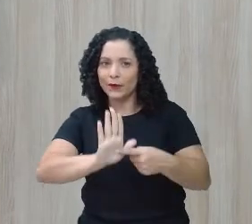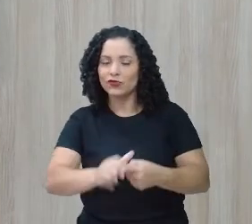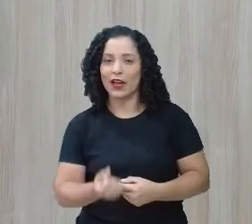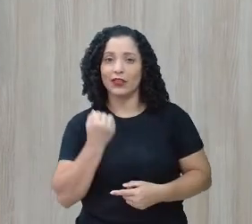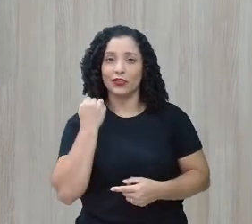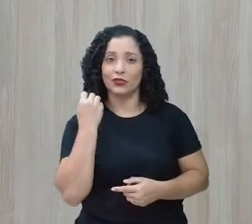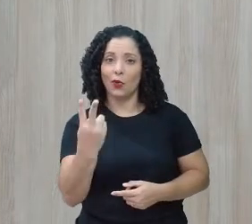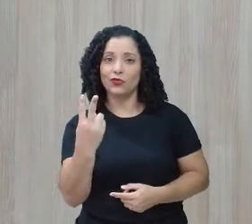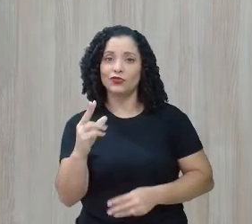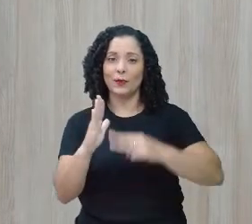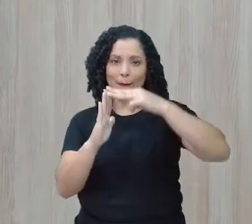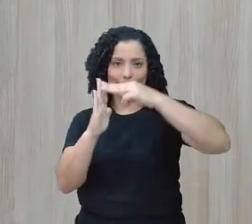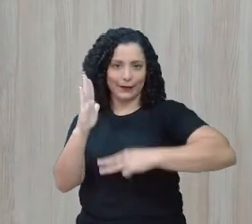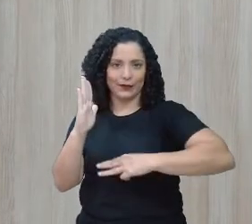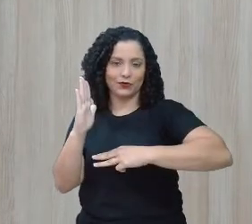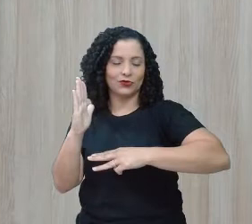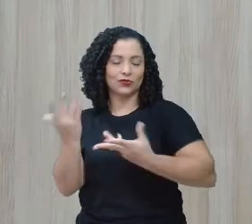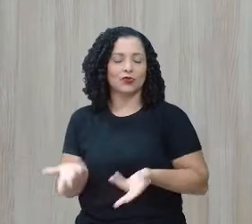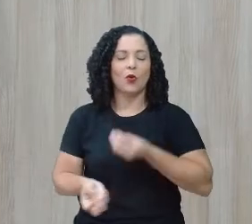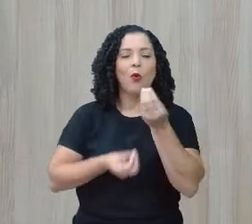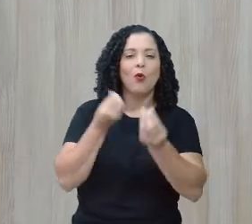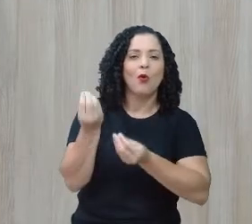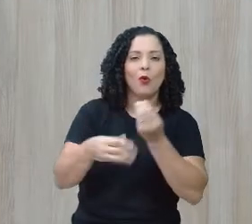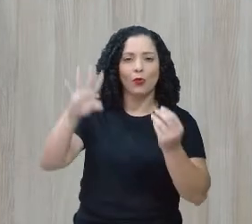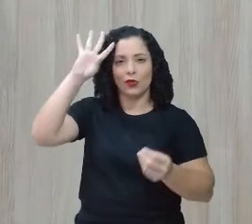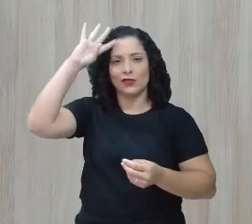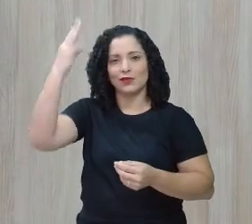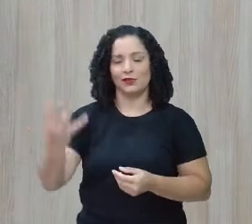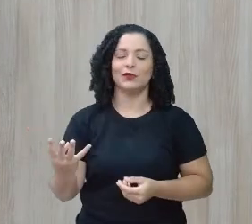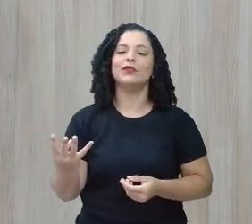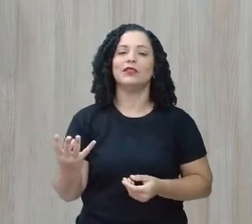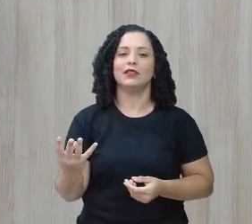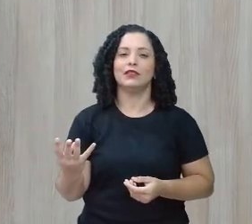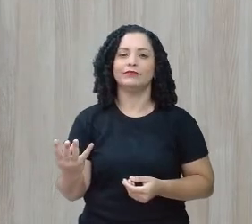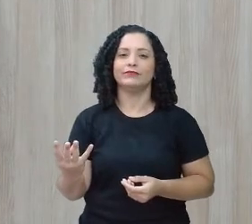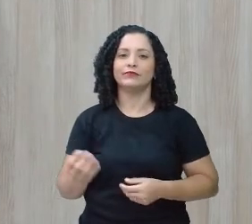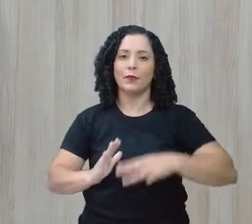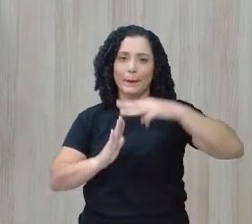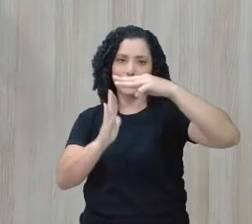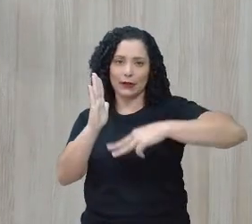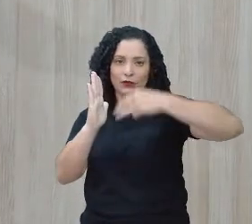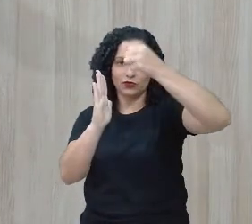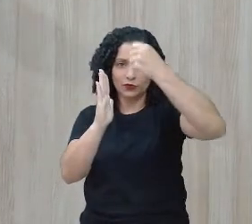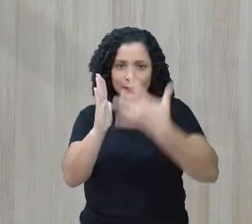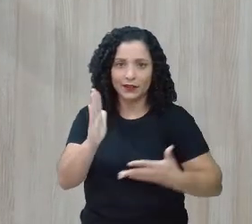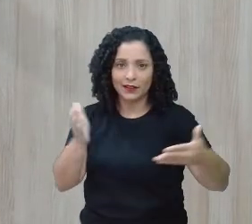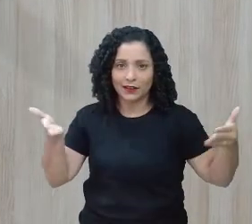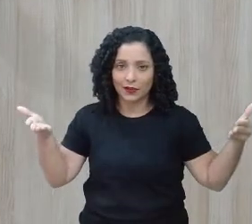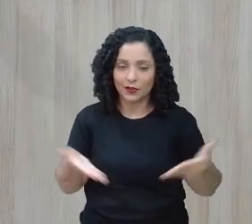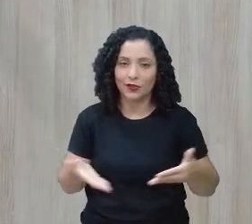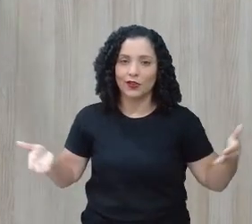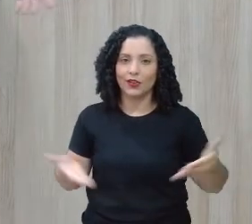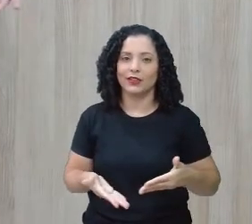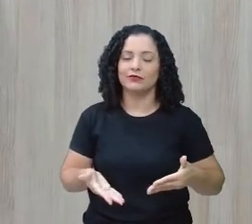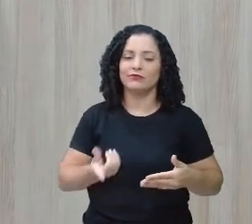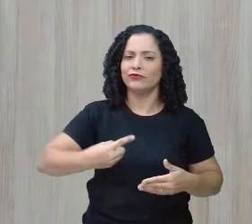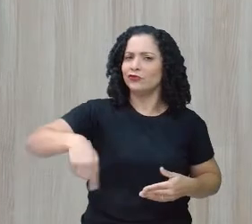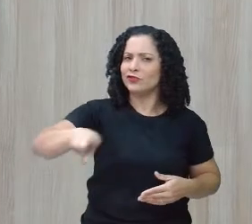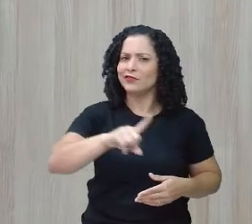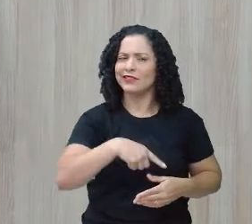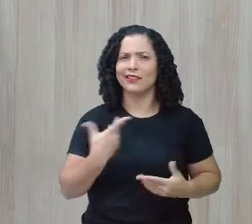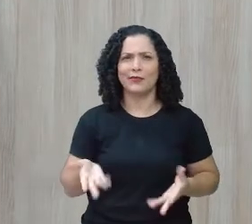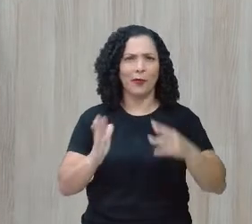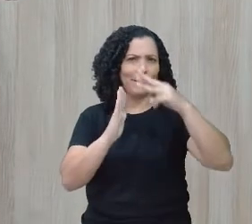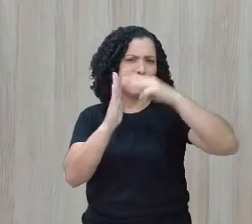para você resolver um sistema de equação. Pode notar que, pelo método que eu expliquei agora para você, a gente não pode nem chamar